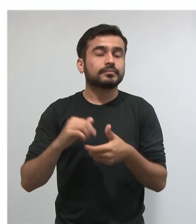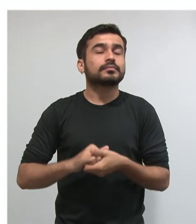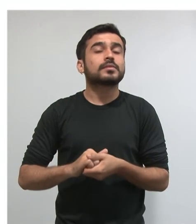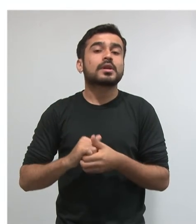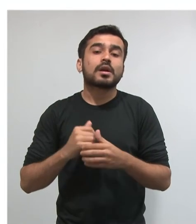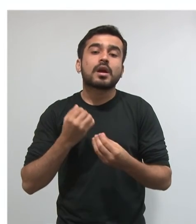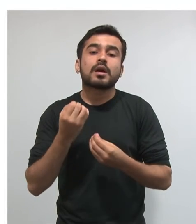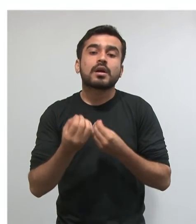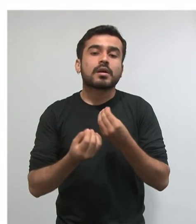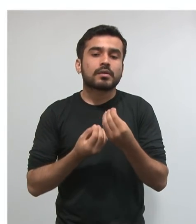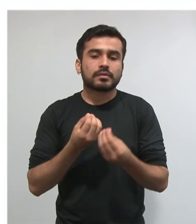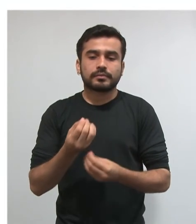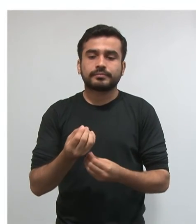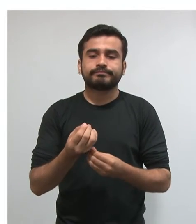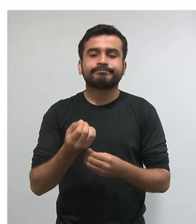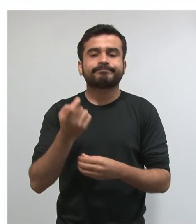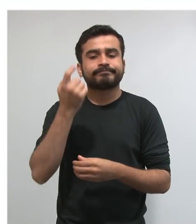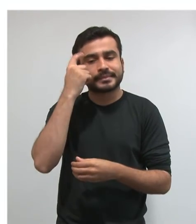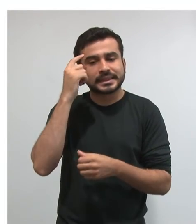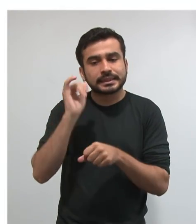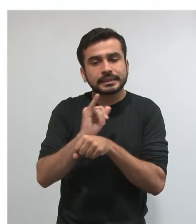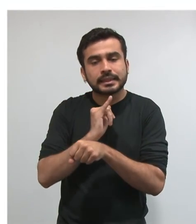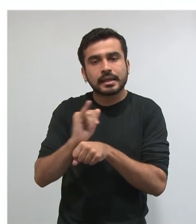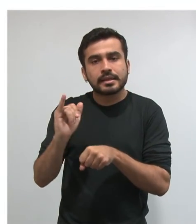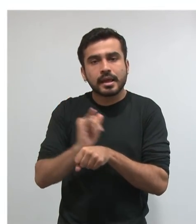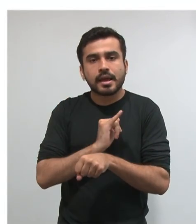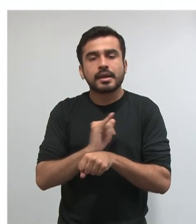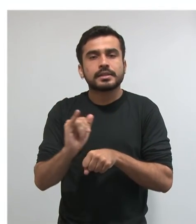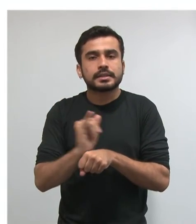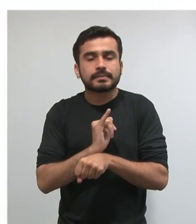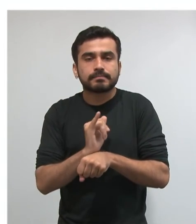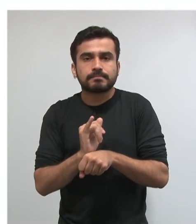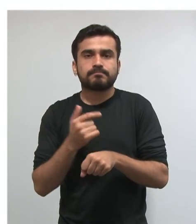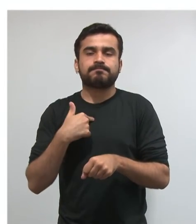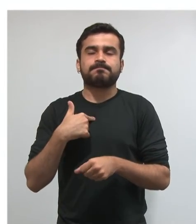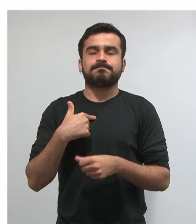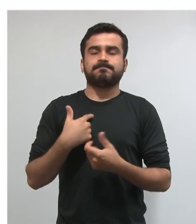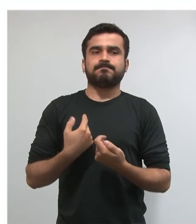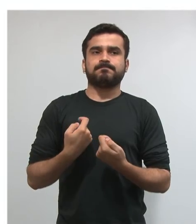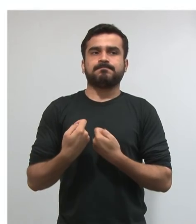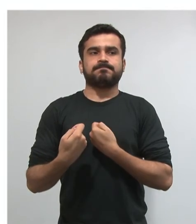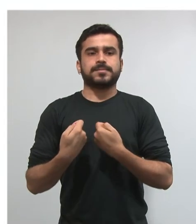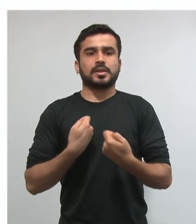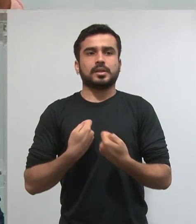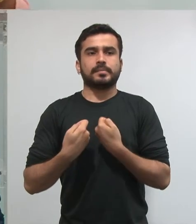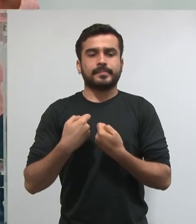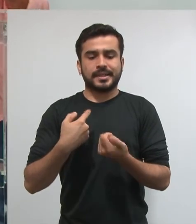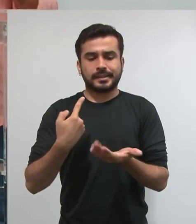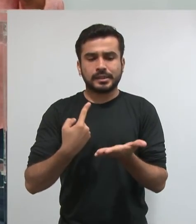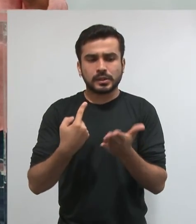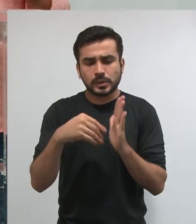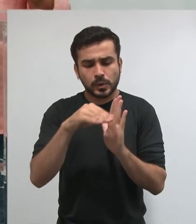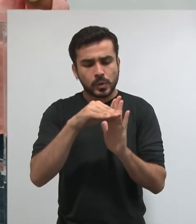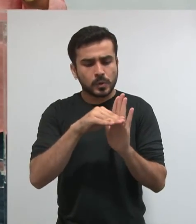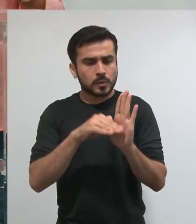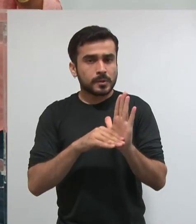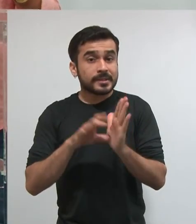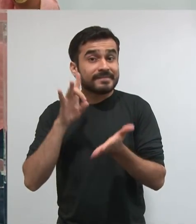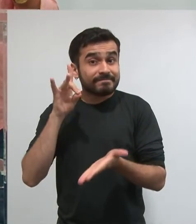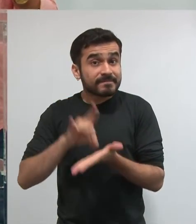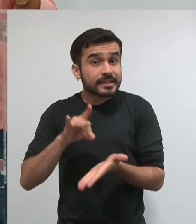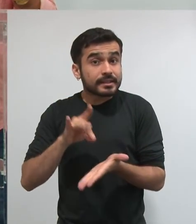é chamado de momento tático operacional. Então, é um momento de se ponderar o que vai ser entregue de